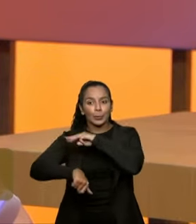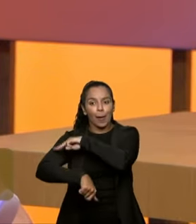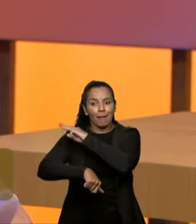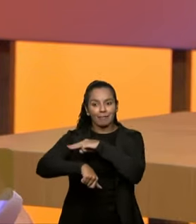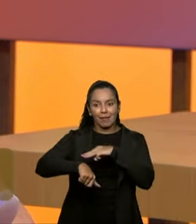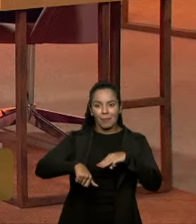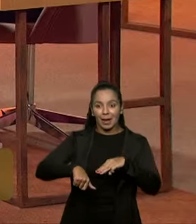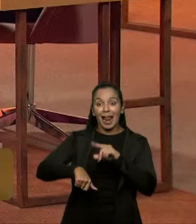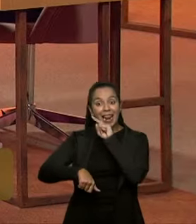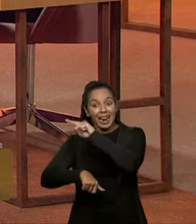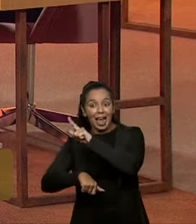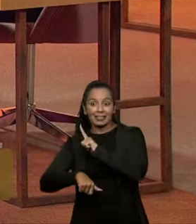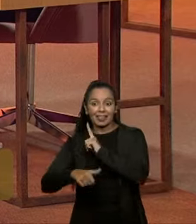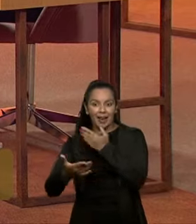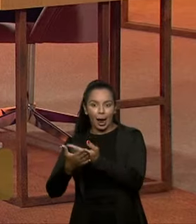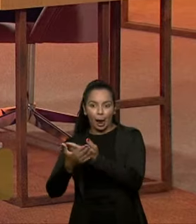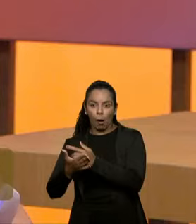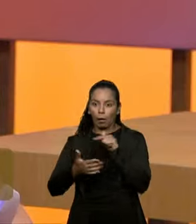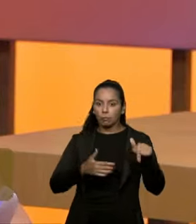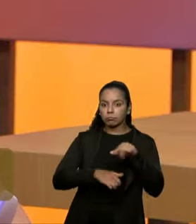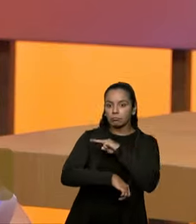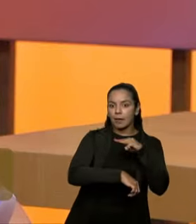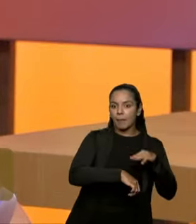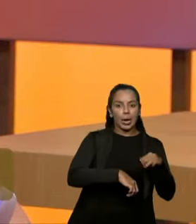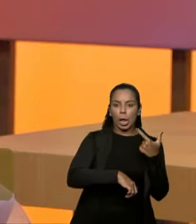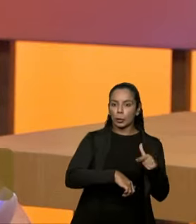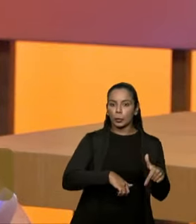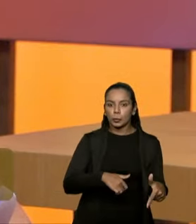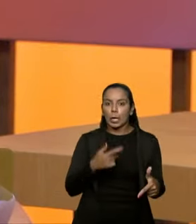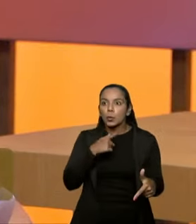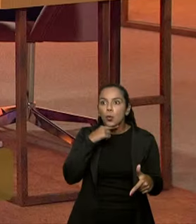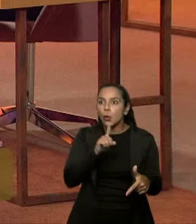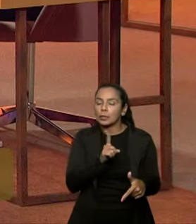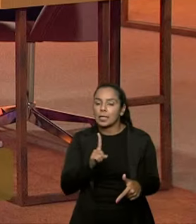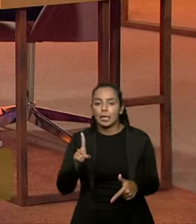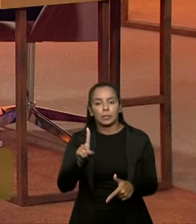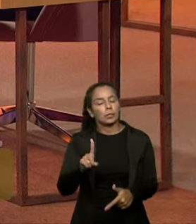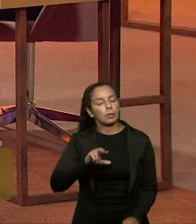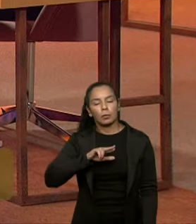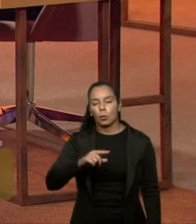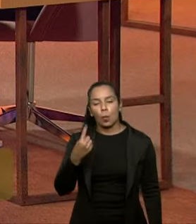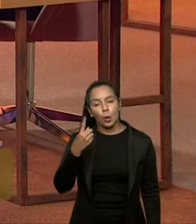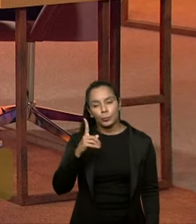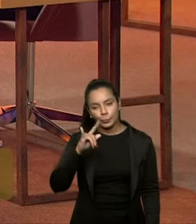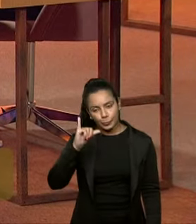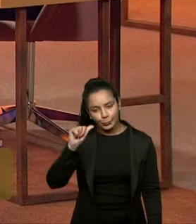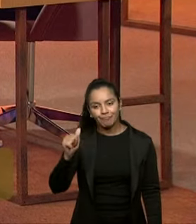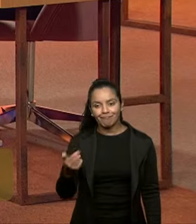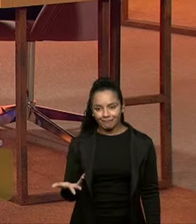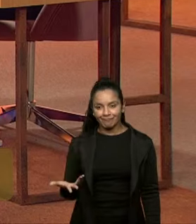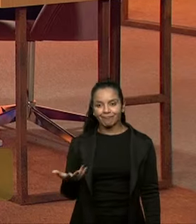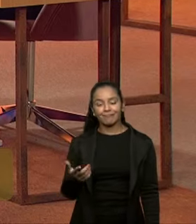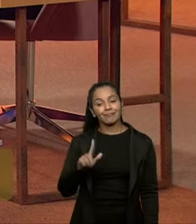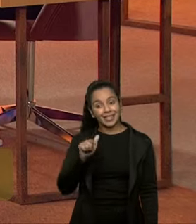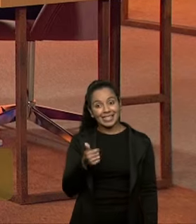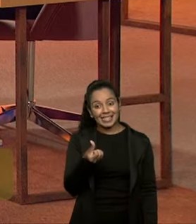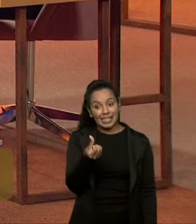sem aula, né? E tirando o fator psicológico... Exatamente, não foi um dia. Não foi um dia. Foram